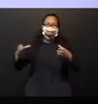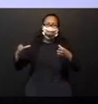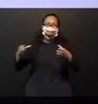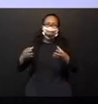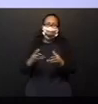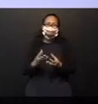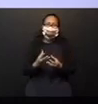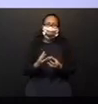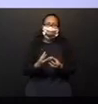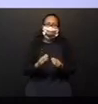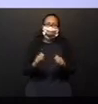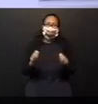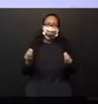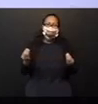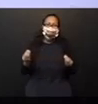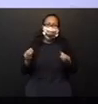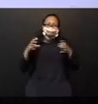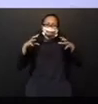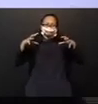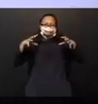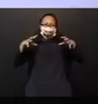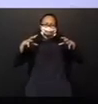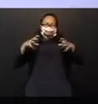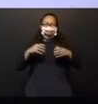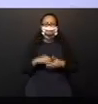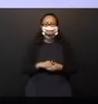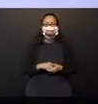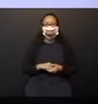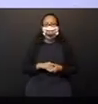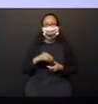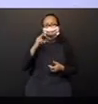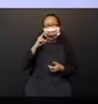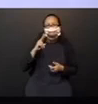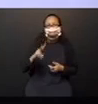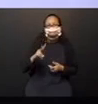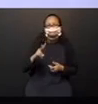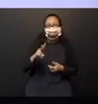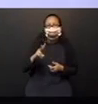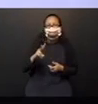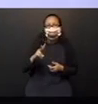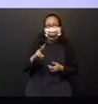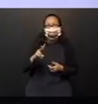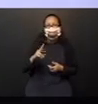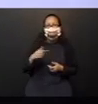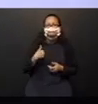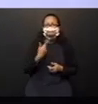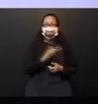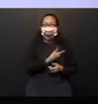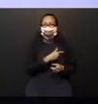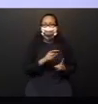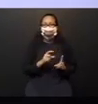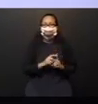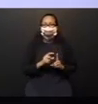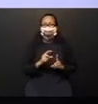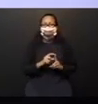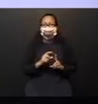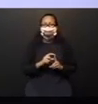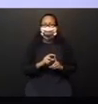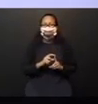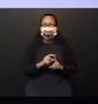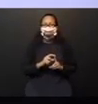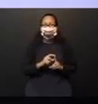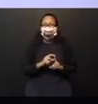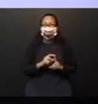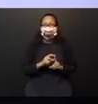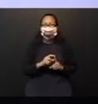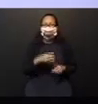muitos monstros. E vocês vão observar que em algumas das nossas palavras e das nossas expressões na